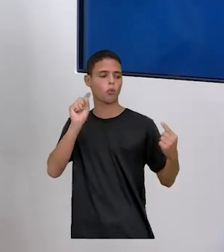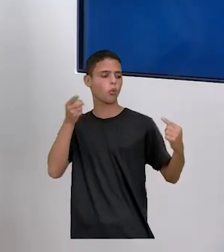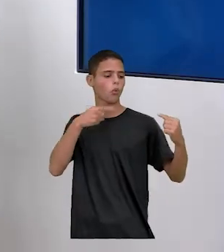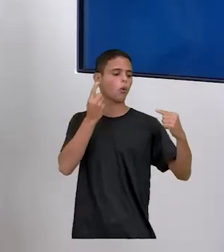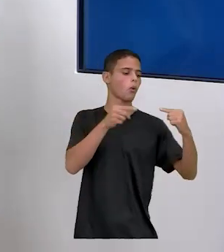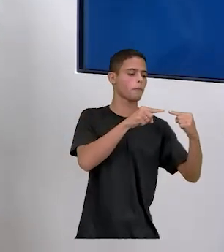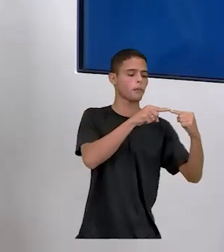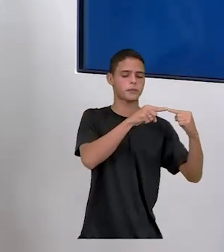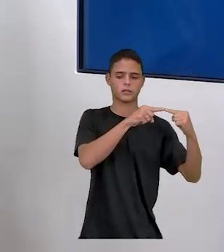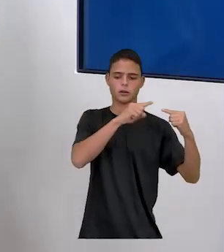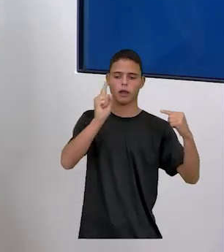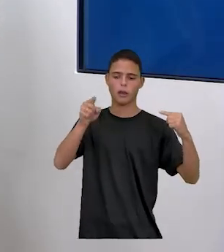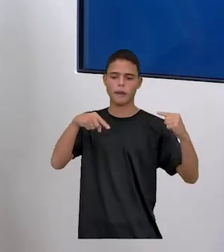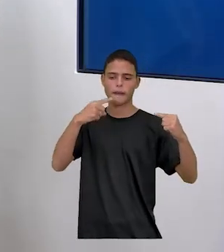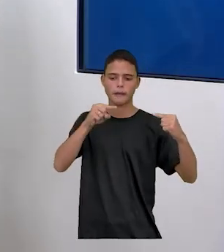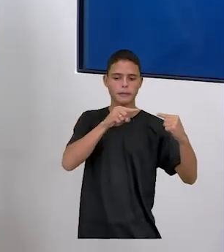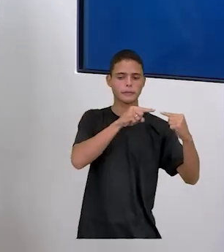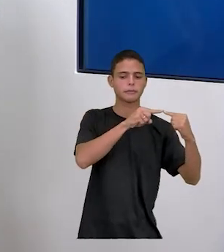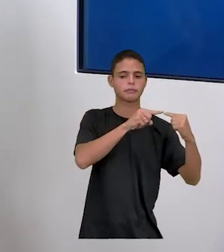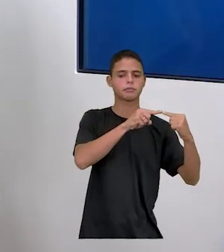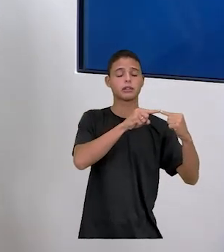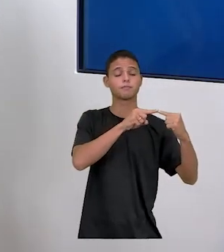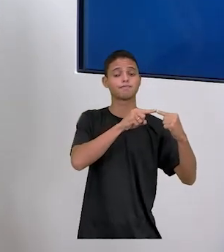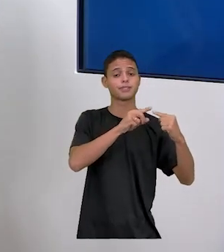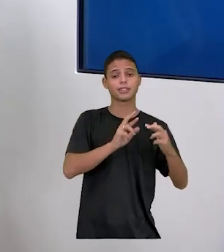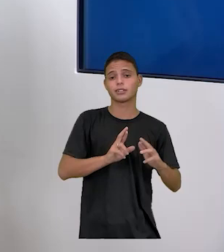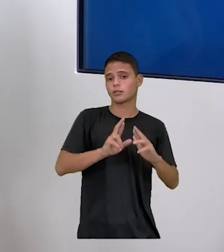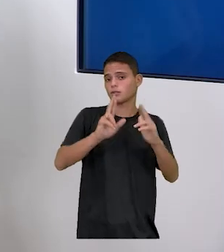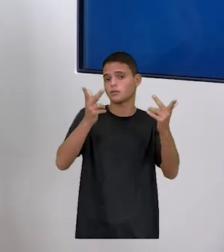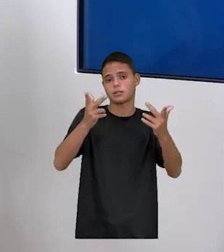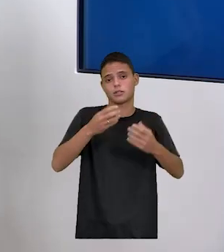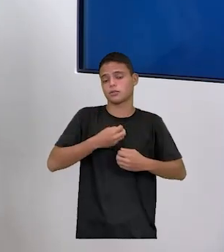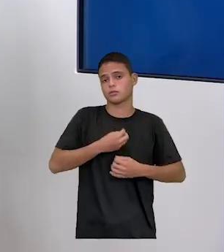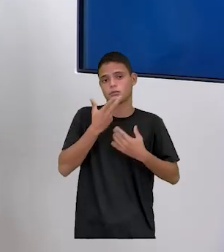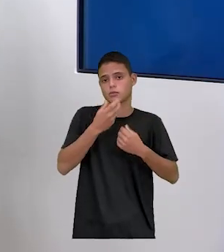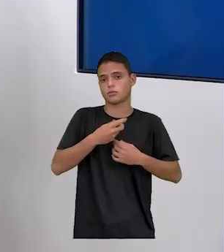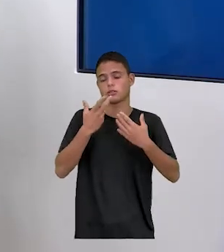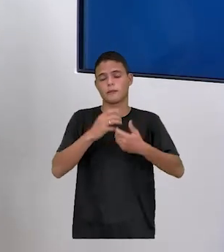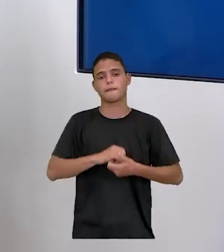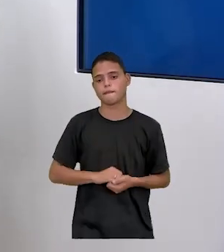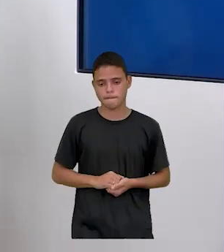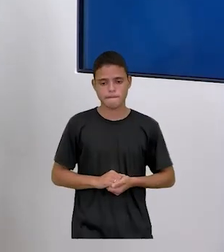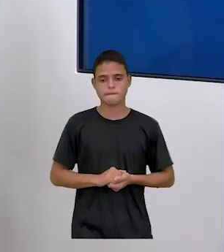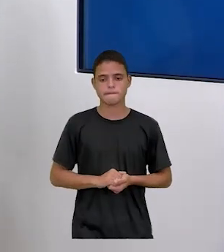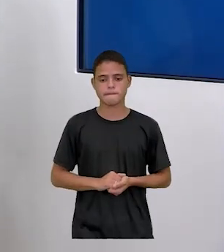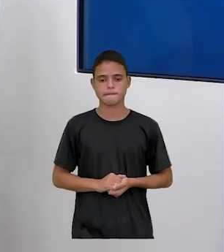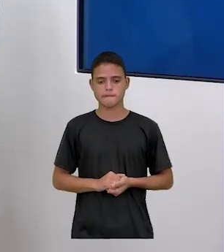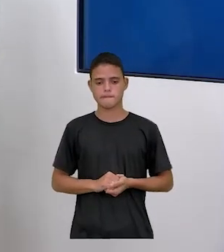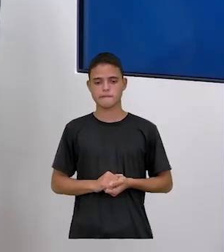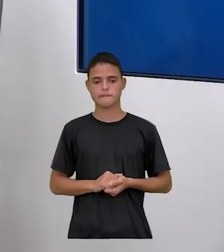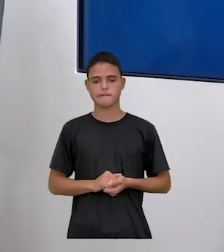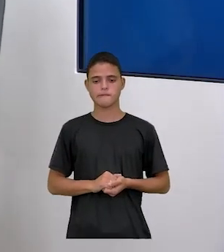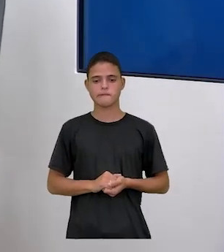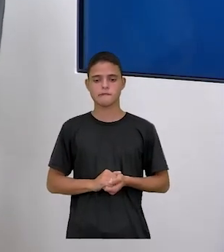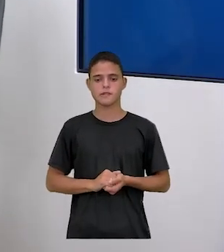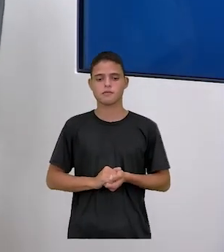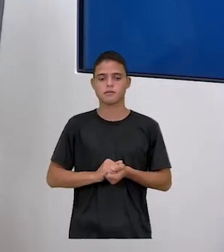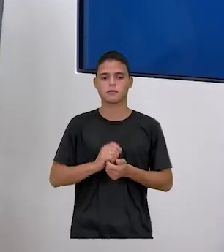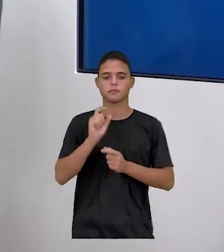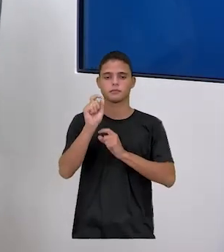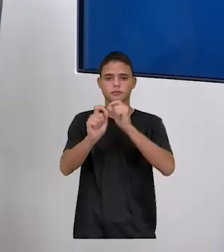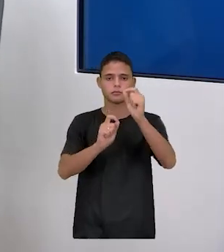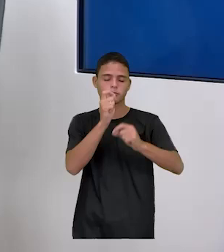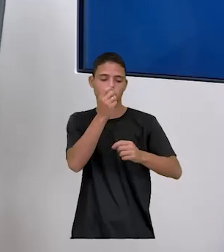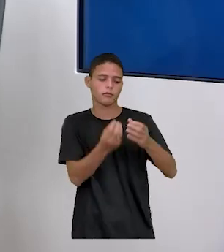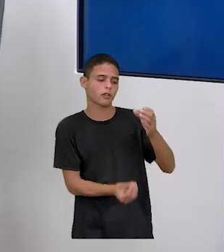objetivo. Totalmente objetivo. A objetividade é meio contrária ao que é a poesia, né? Ao que é a própria